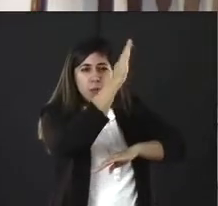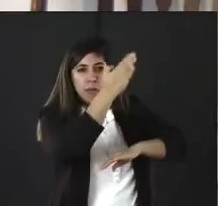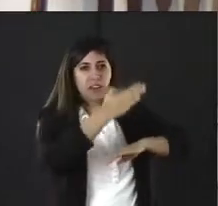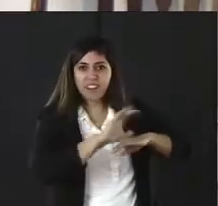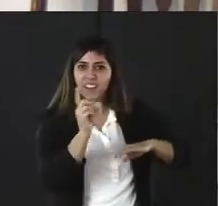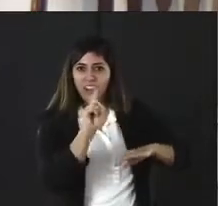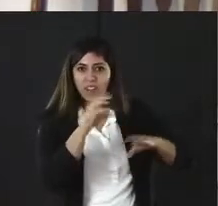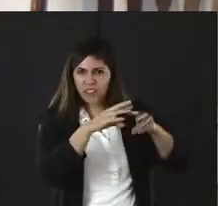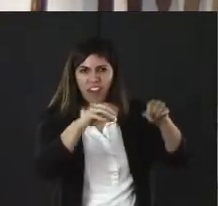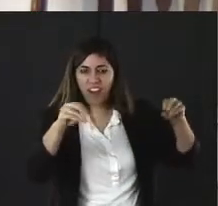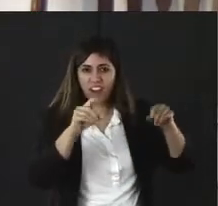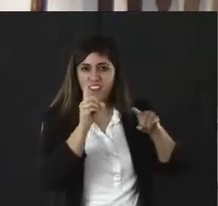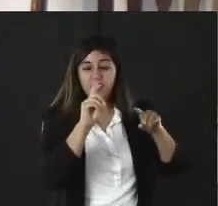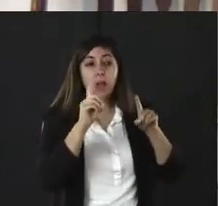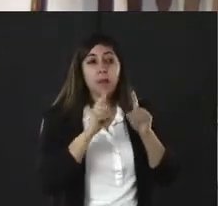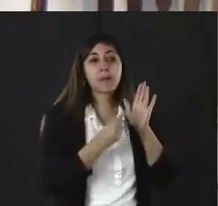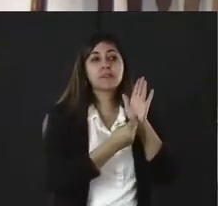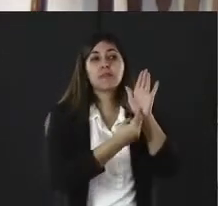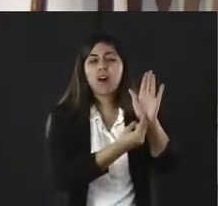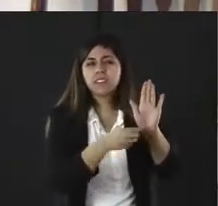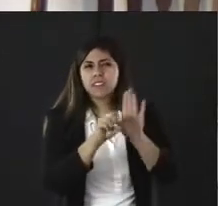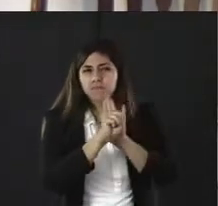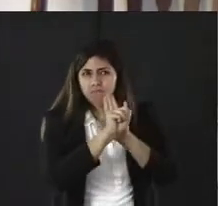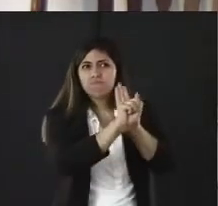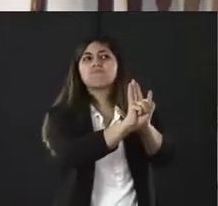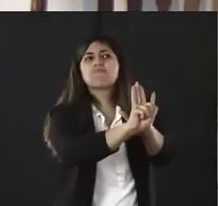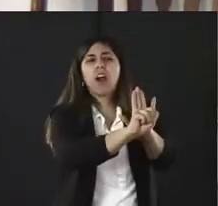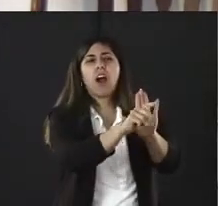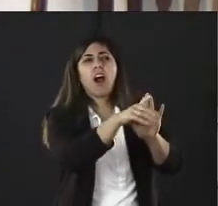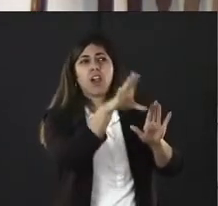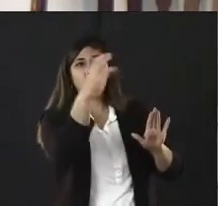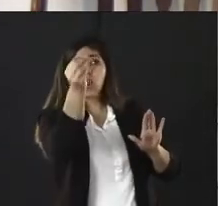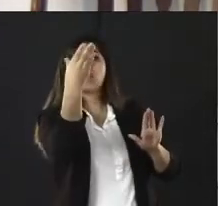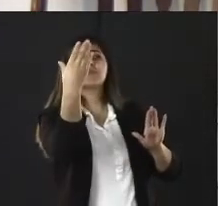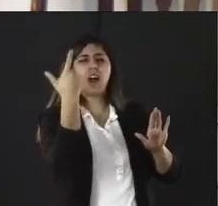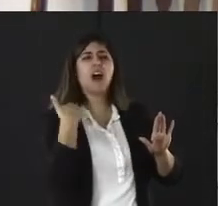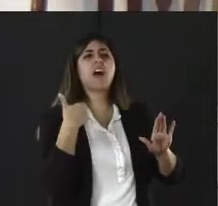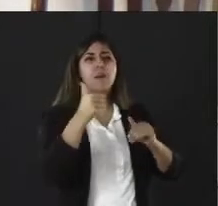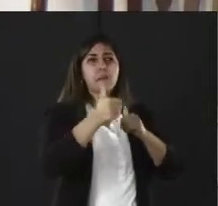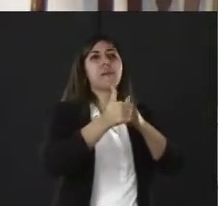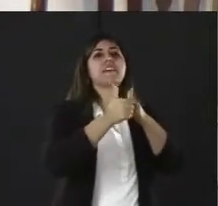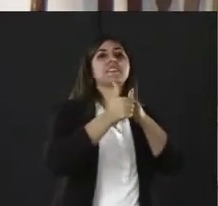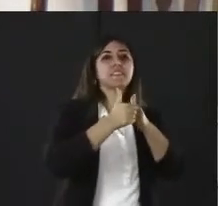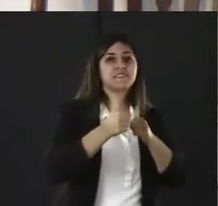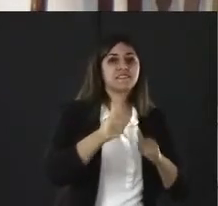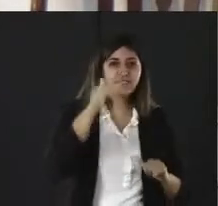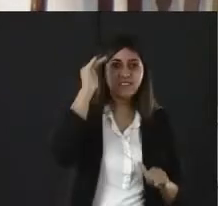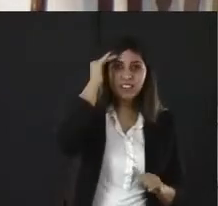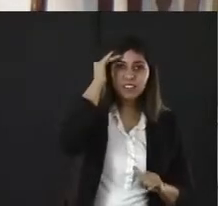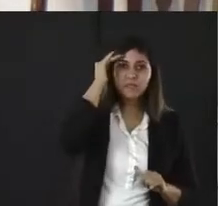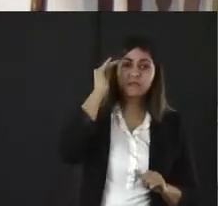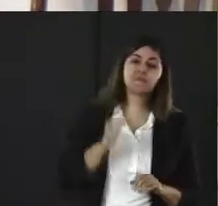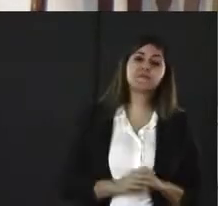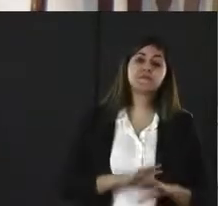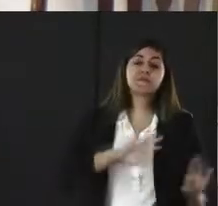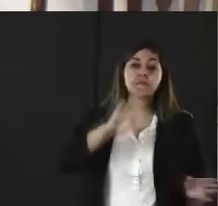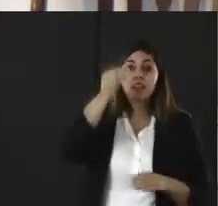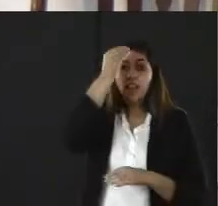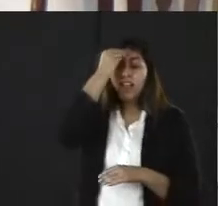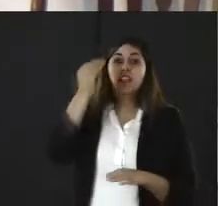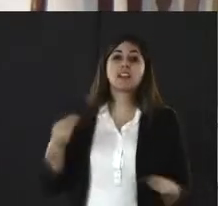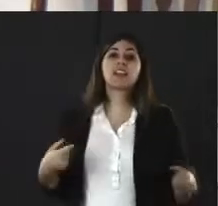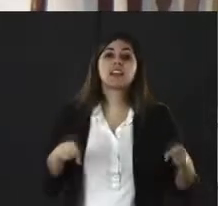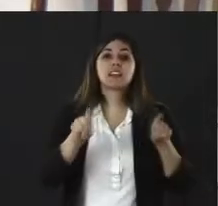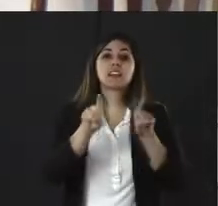sinal e nós vemos isso na aviação também os pilotos vem ainda